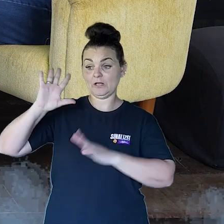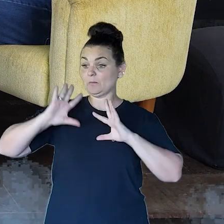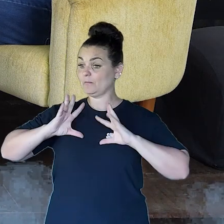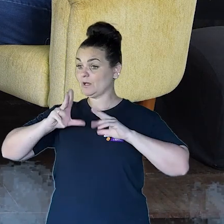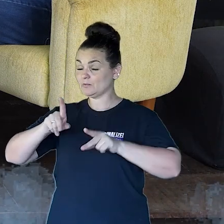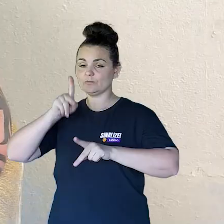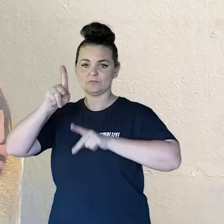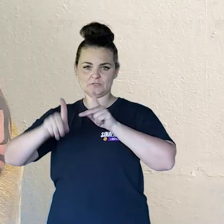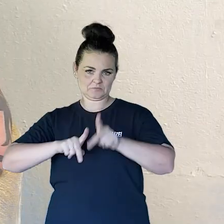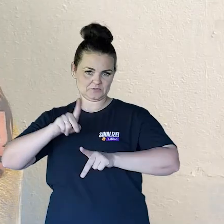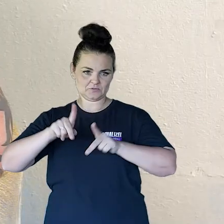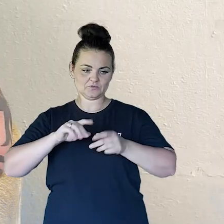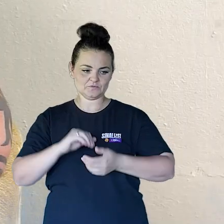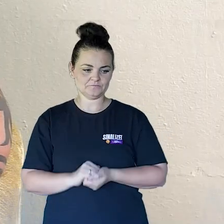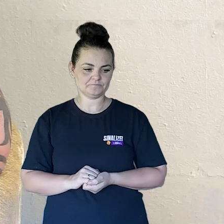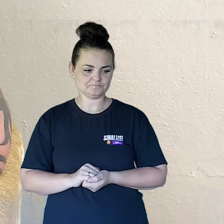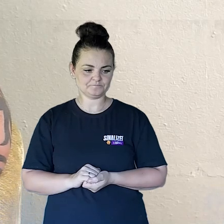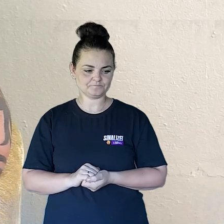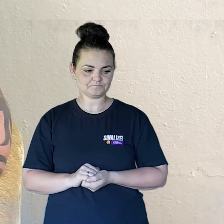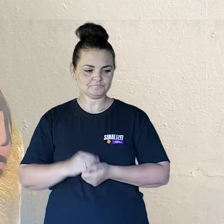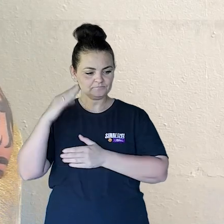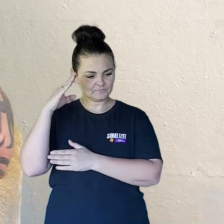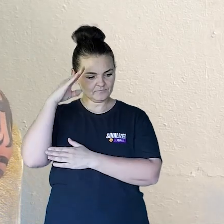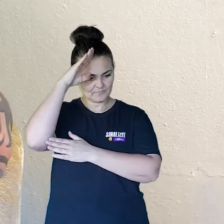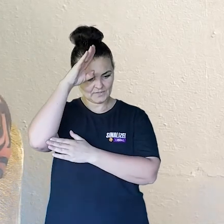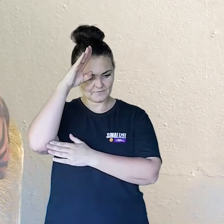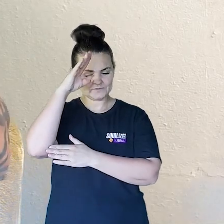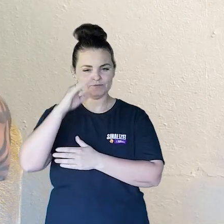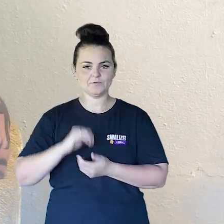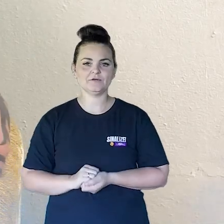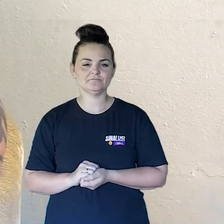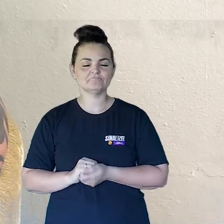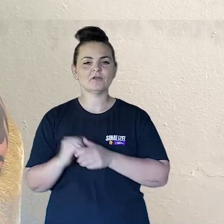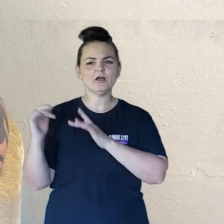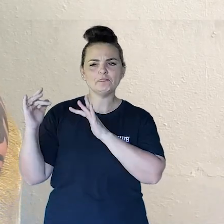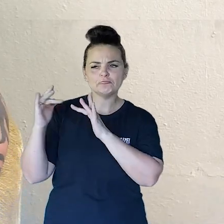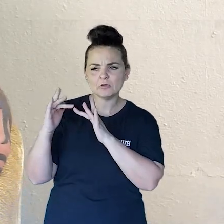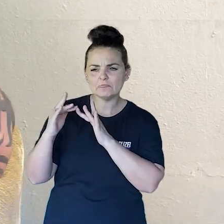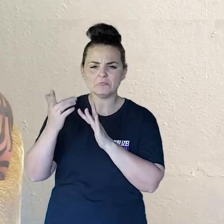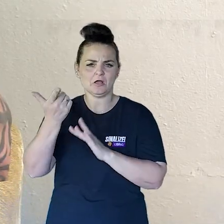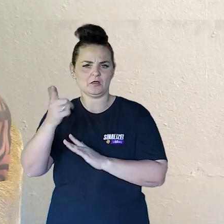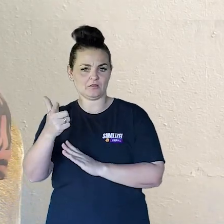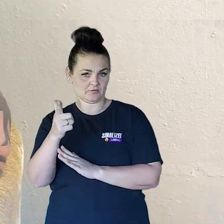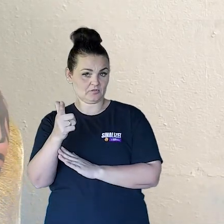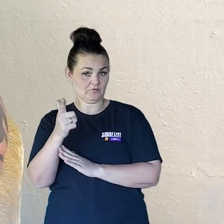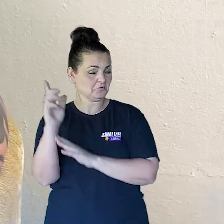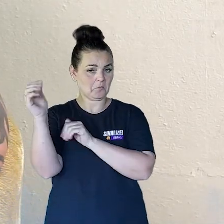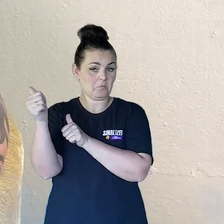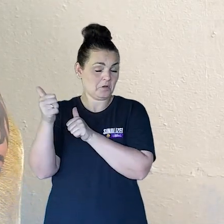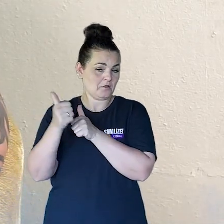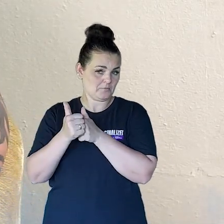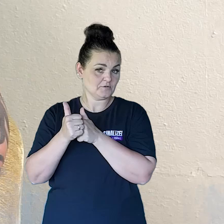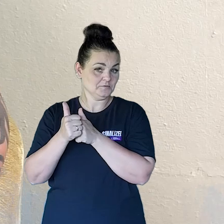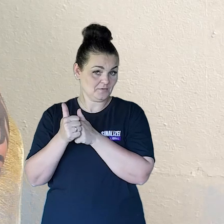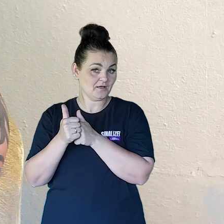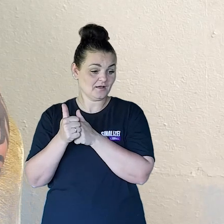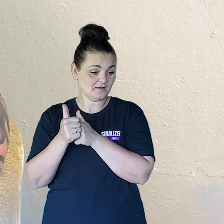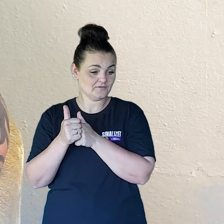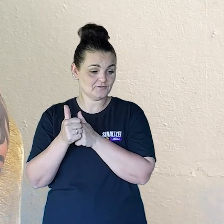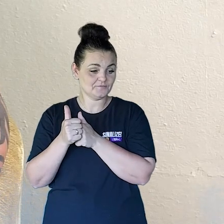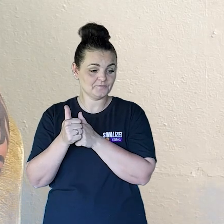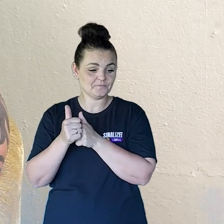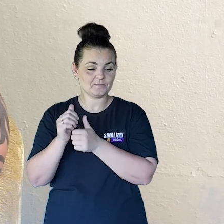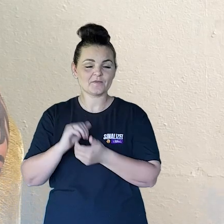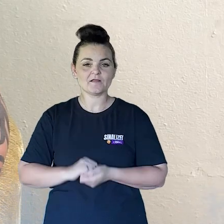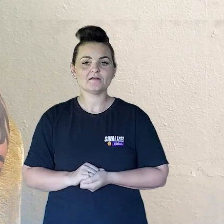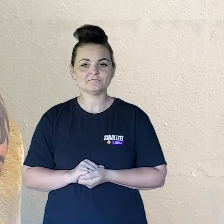todos. Ouvir principalmente aquela pessoa que você não teve contato, que você não teve proximidade.